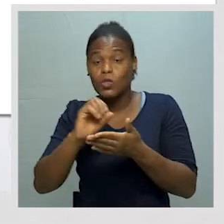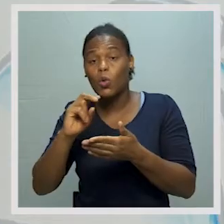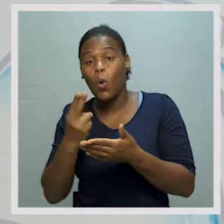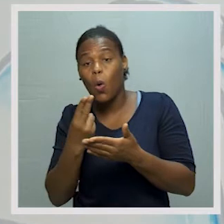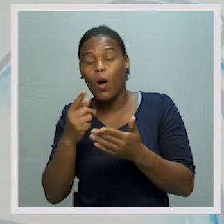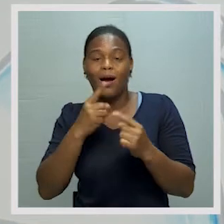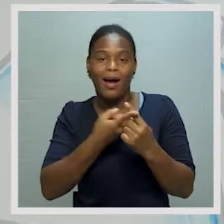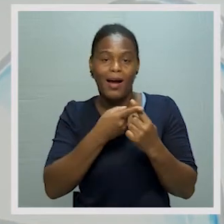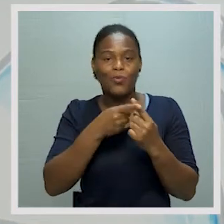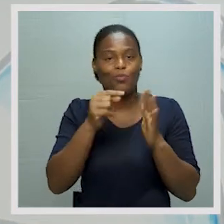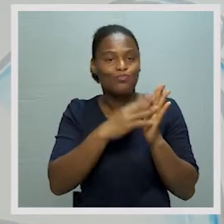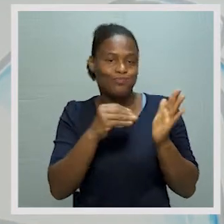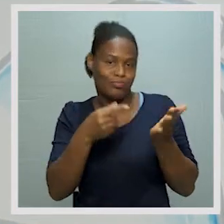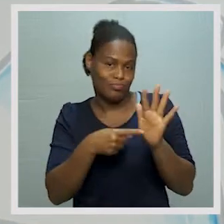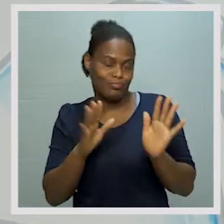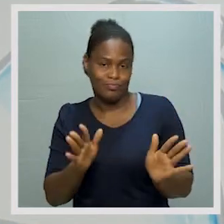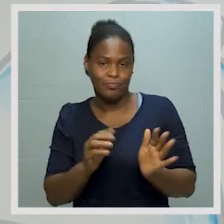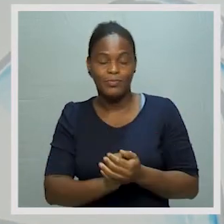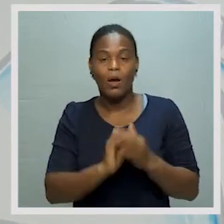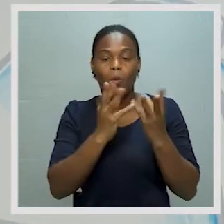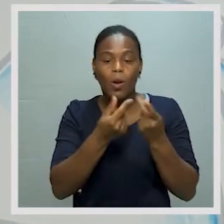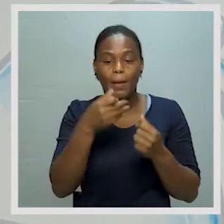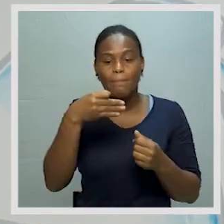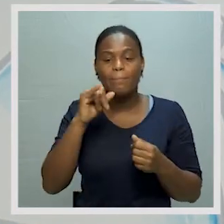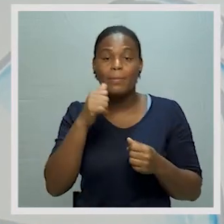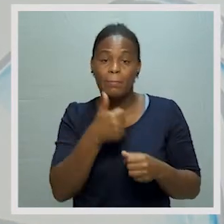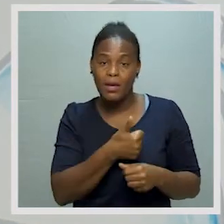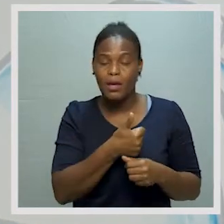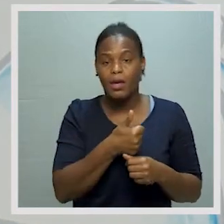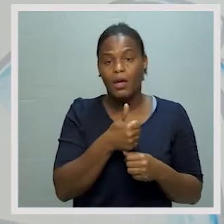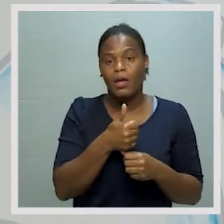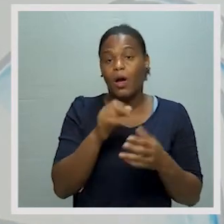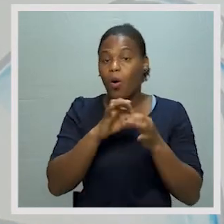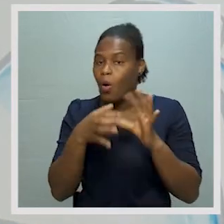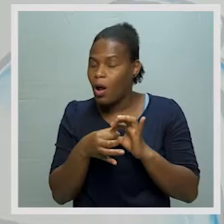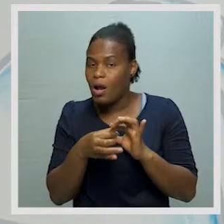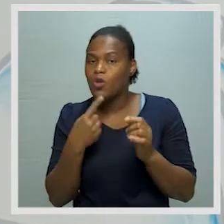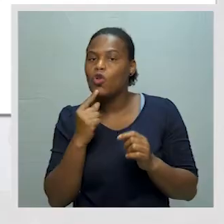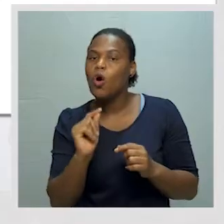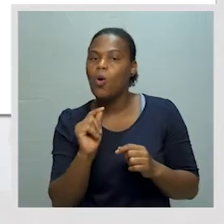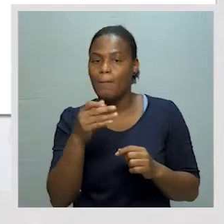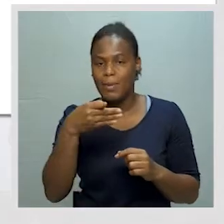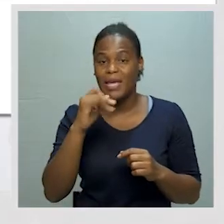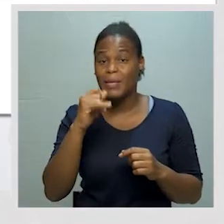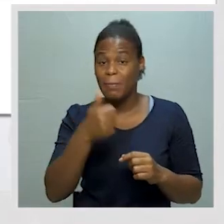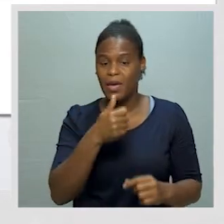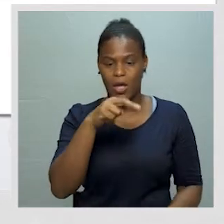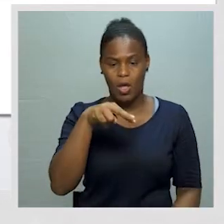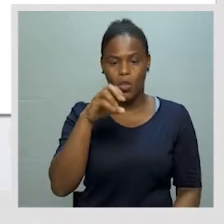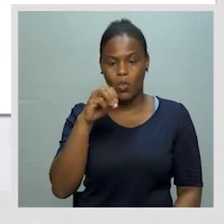referência. Quando nós calculamos PIB a preços correntes, nós temos o PIB nominal. Quando